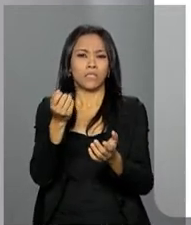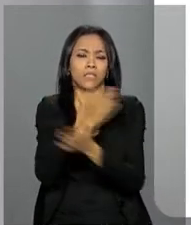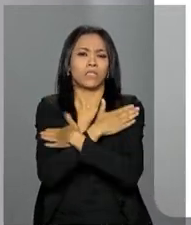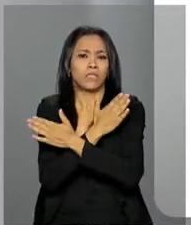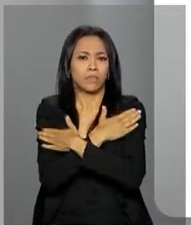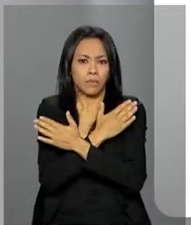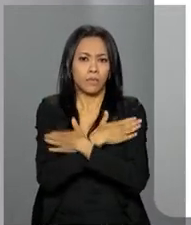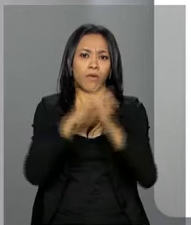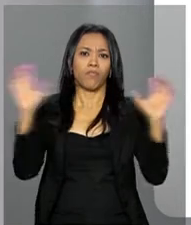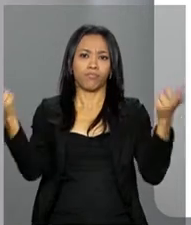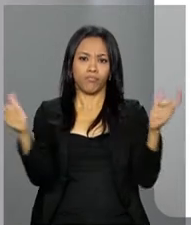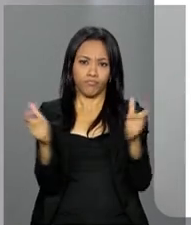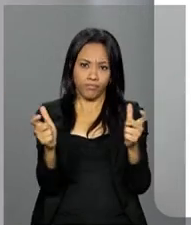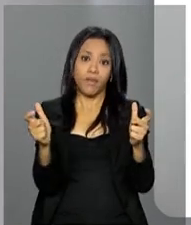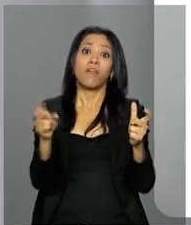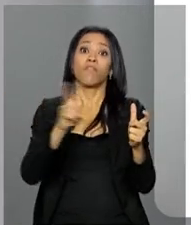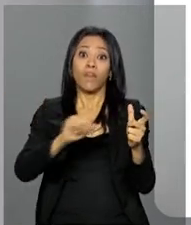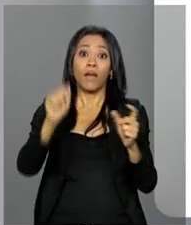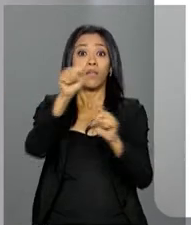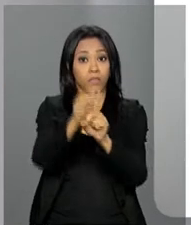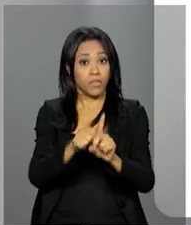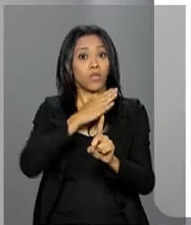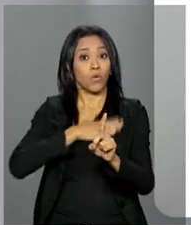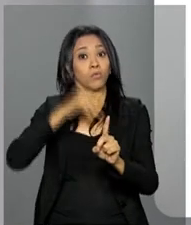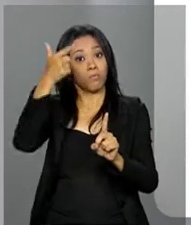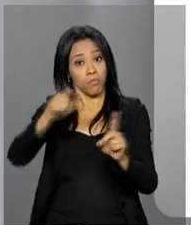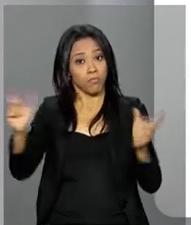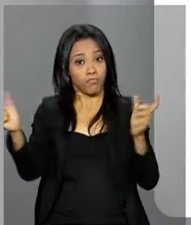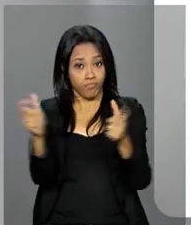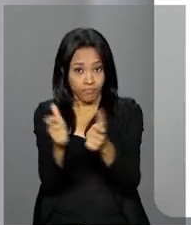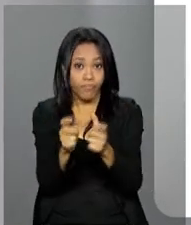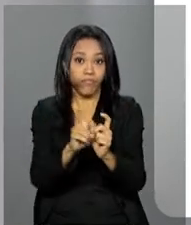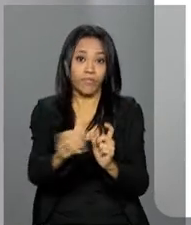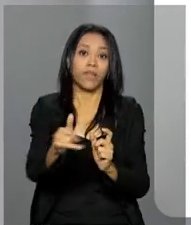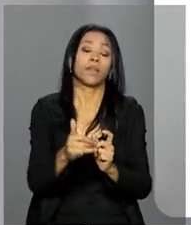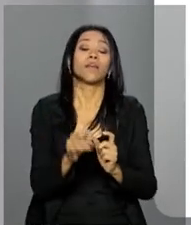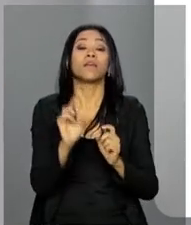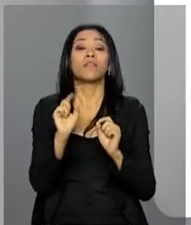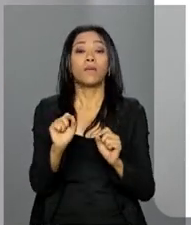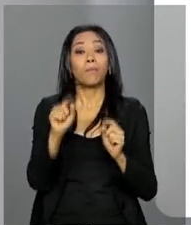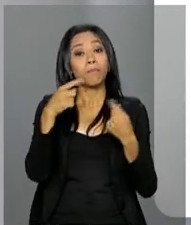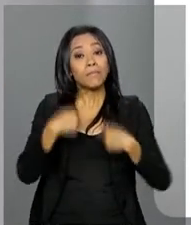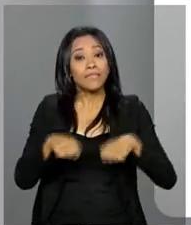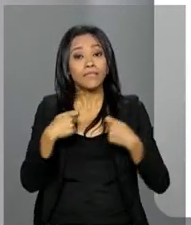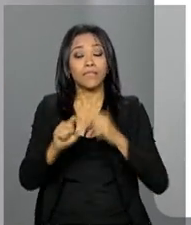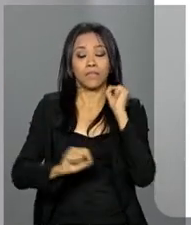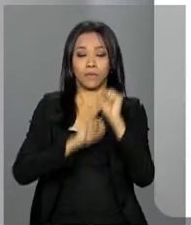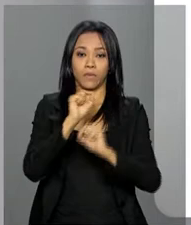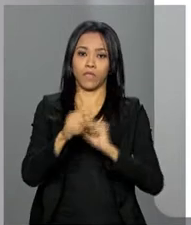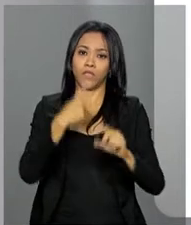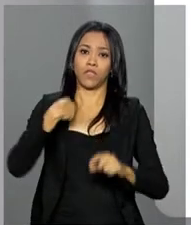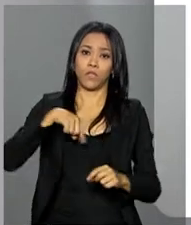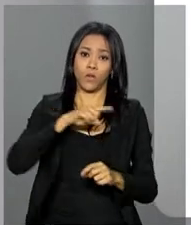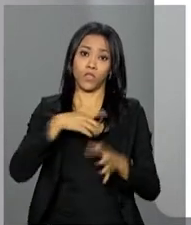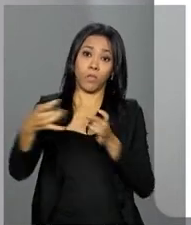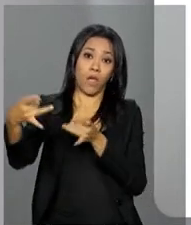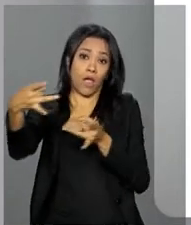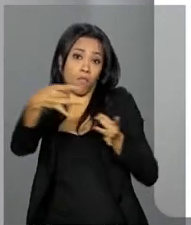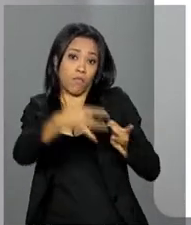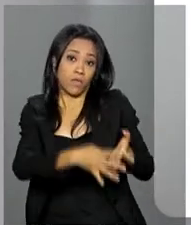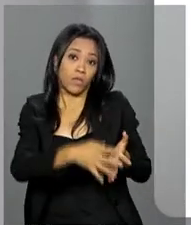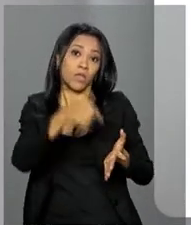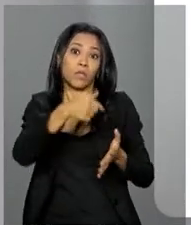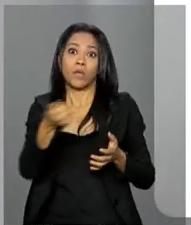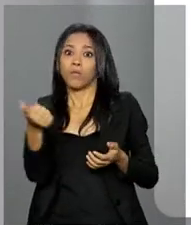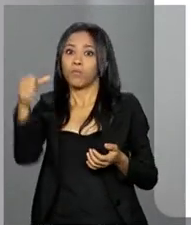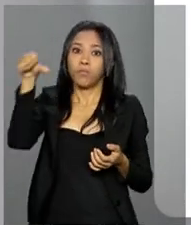agosto, essa taxa deve começar a cair. Meirelles destaca que é preciso levar em conta que estamos saindo da maior